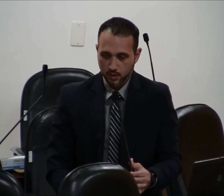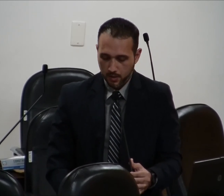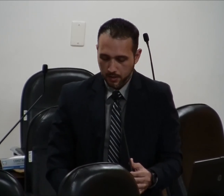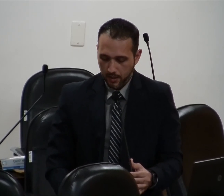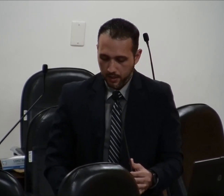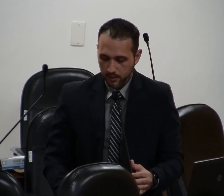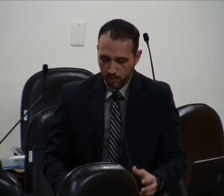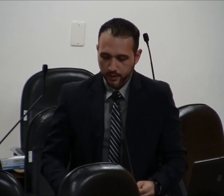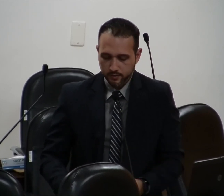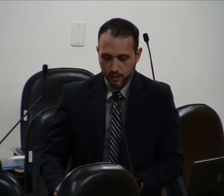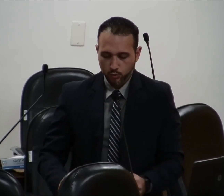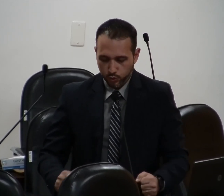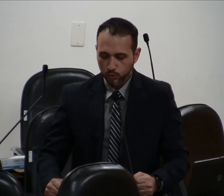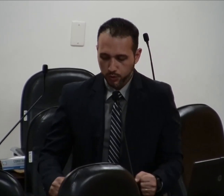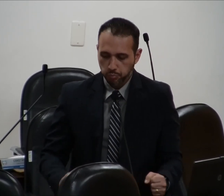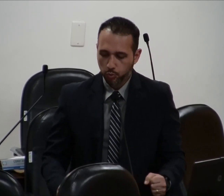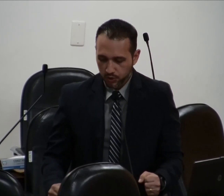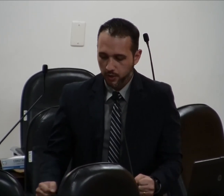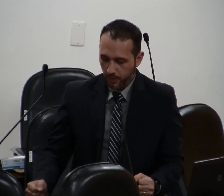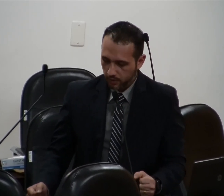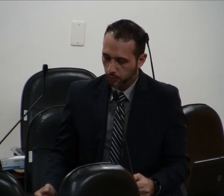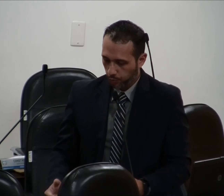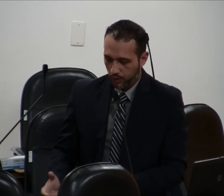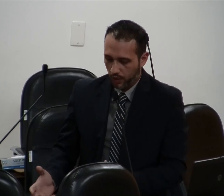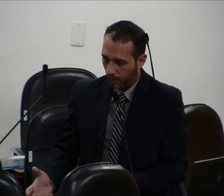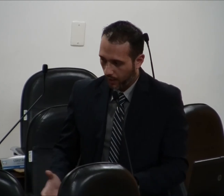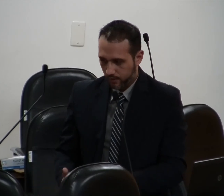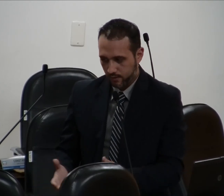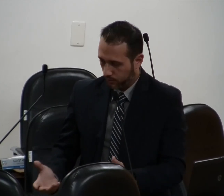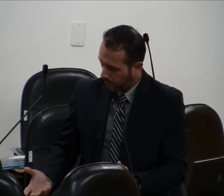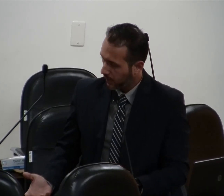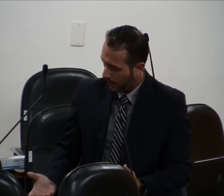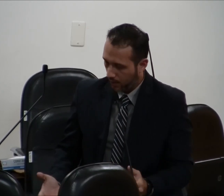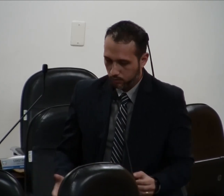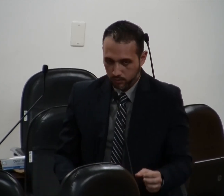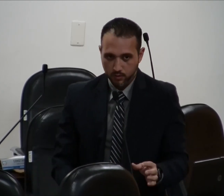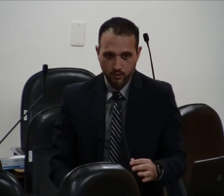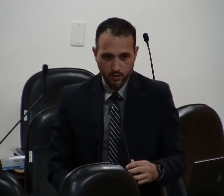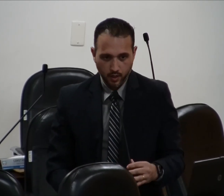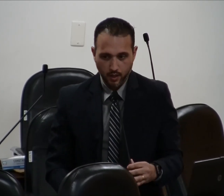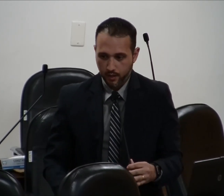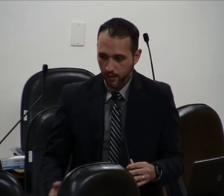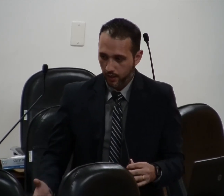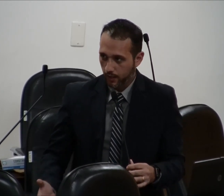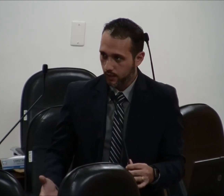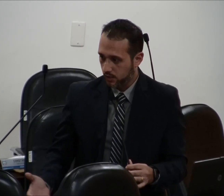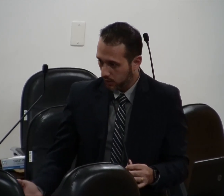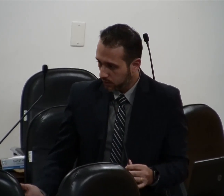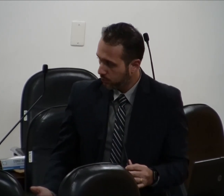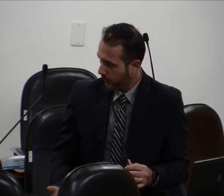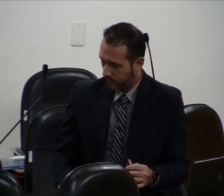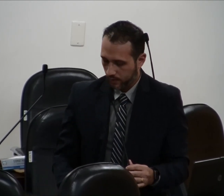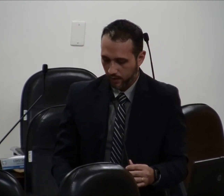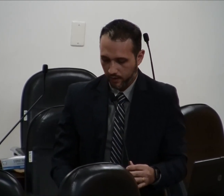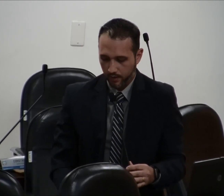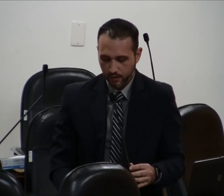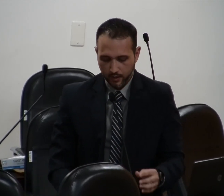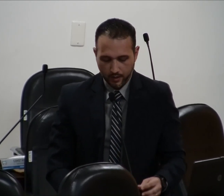empreendimento. Então, assim, é um jogo de puxa mesmo, porque é questão de mercado, né, é